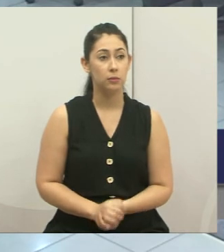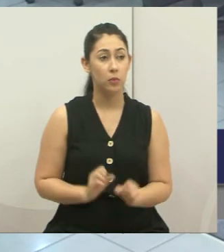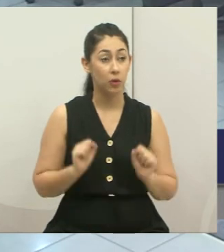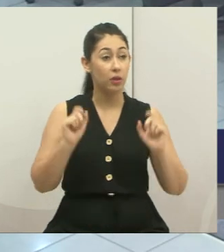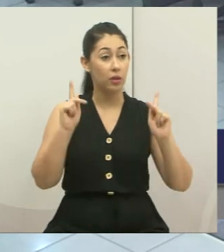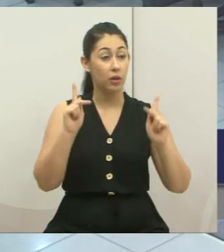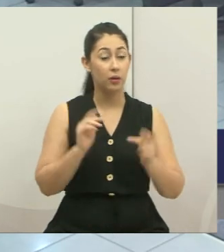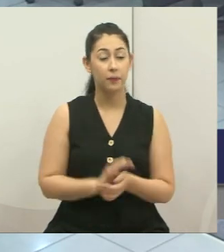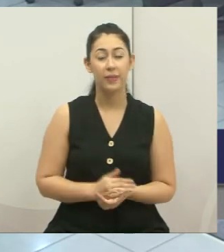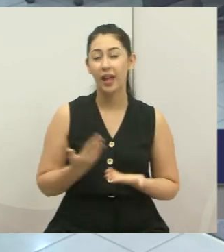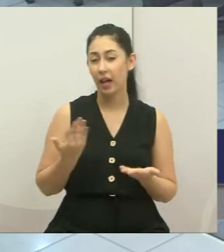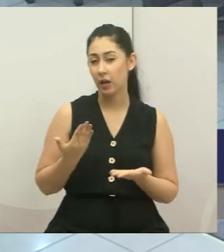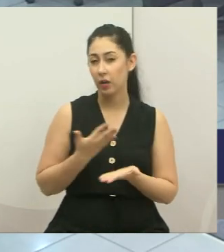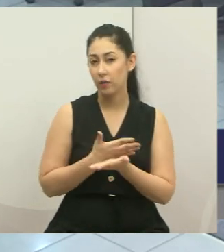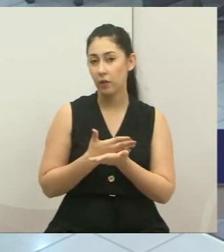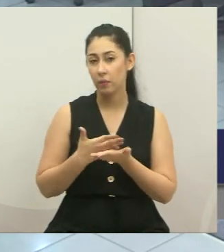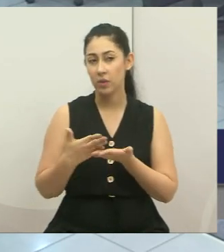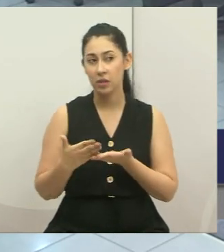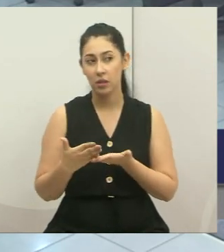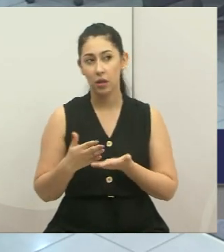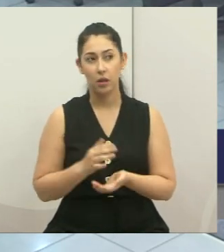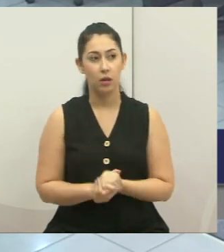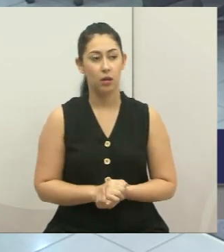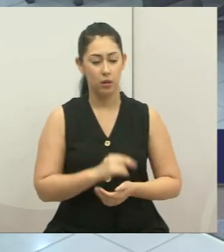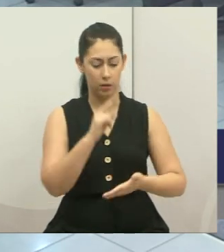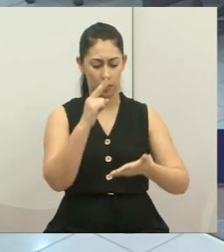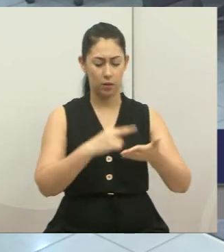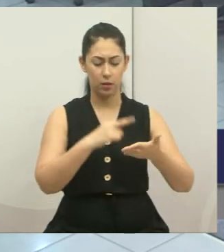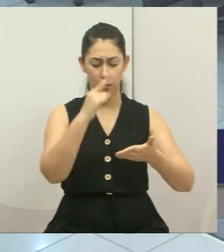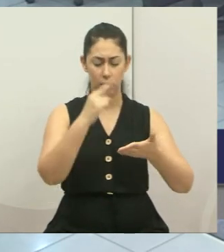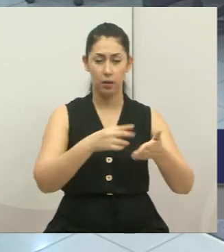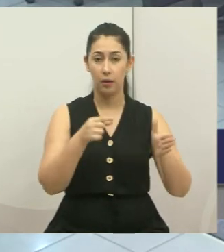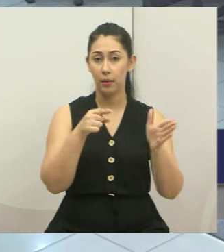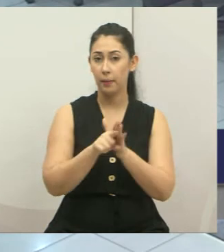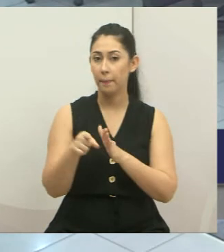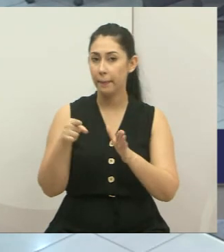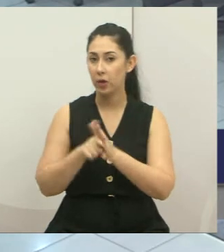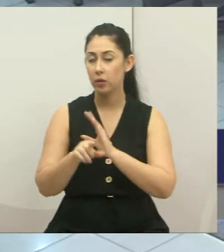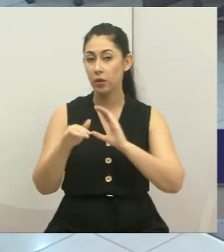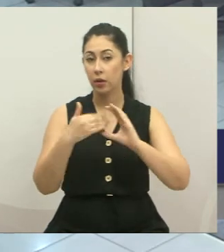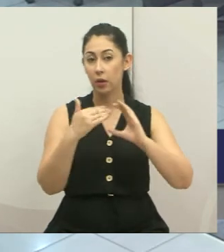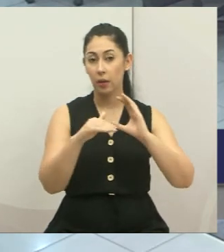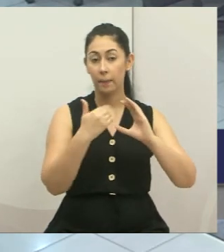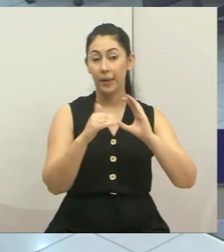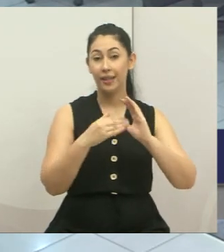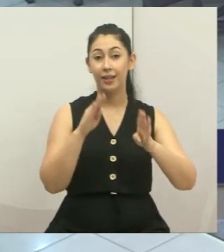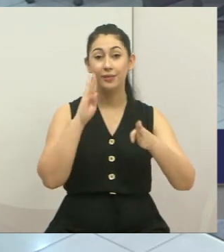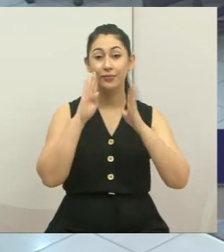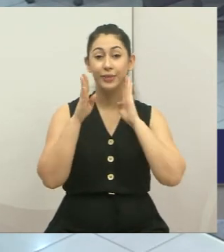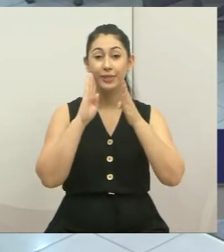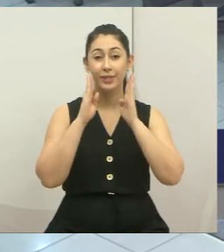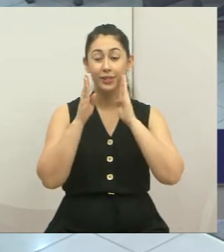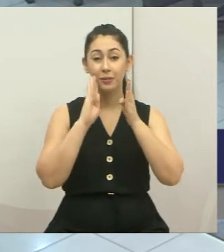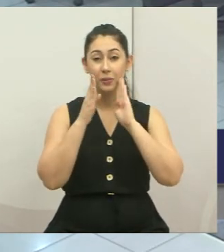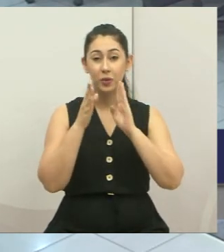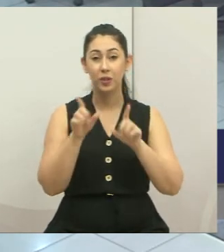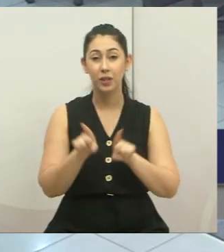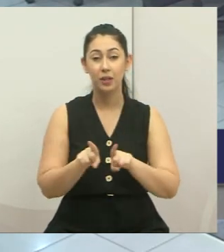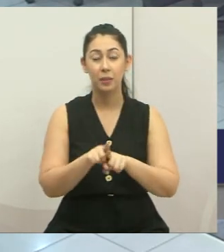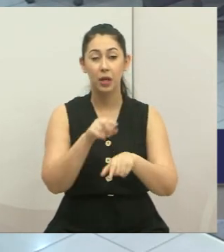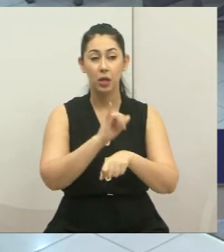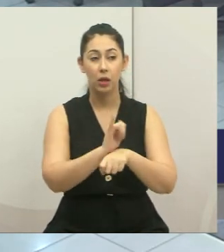Ok? Eu vou passar aqui algumas manifestações que chegaram pelo Facebook, pelo YouTube,